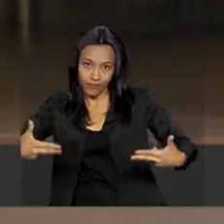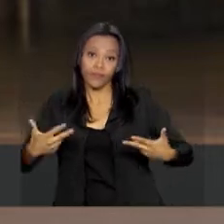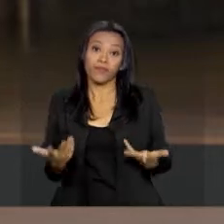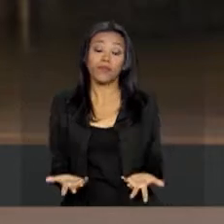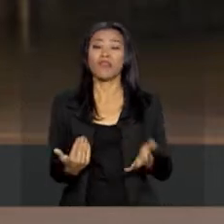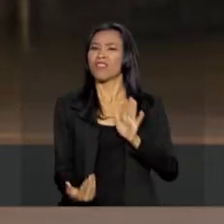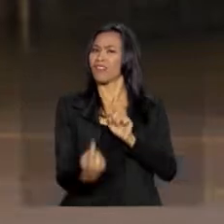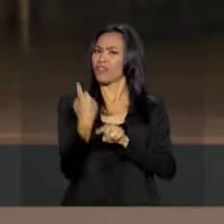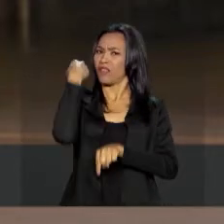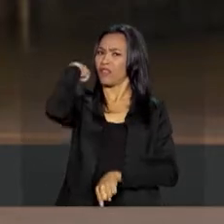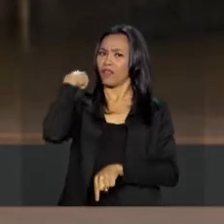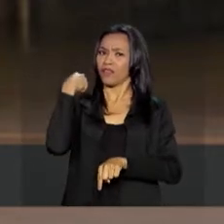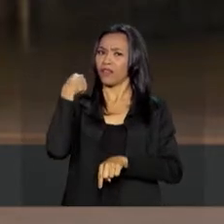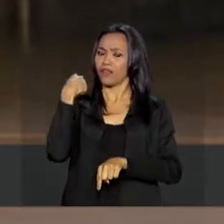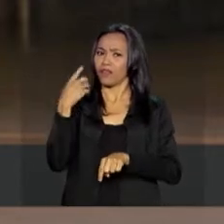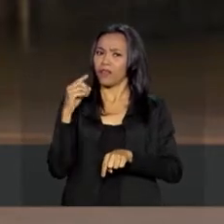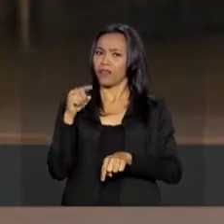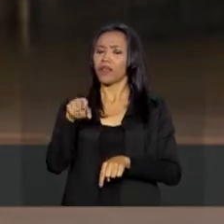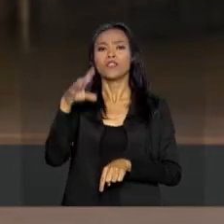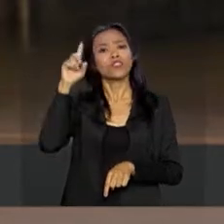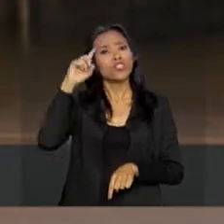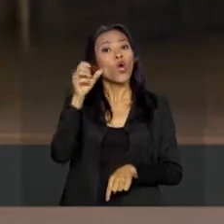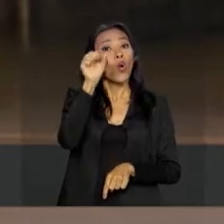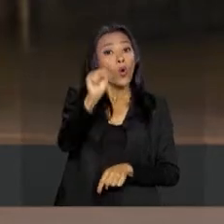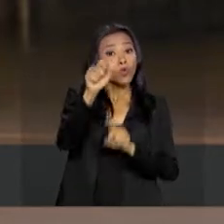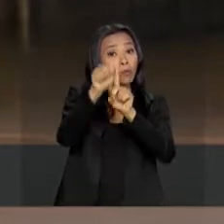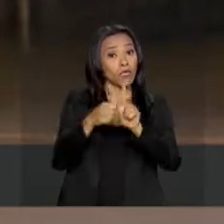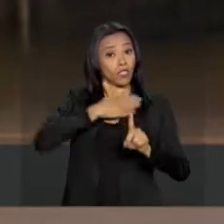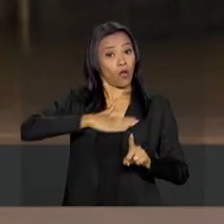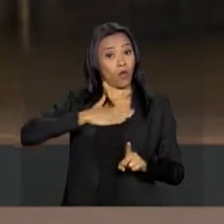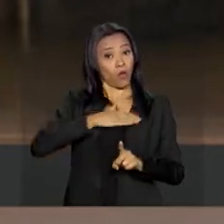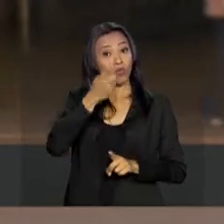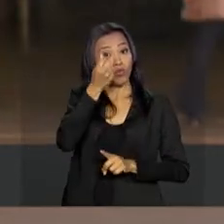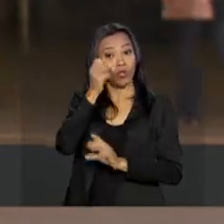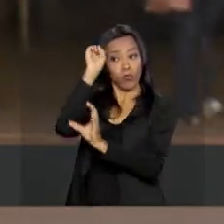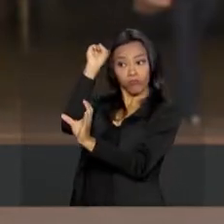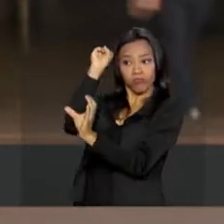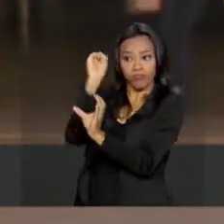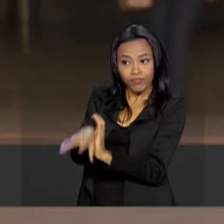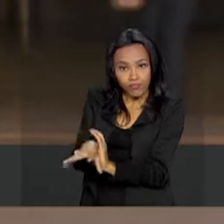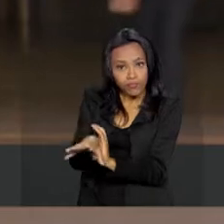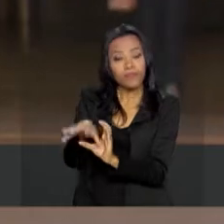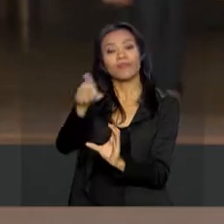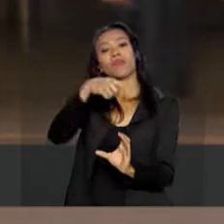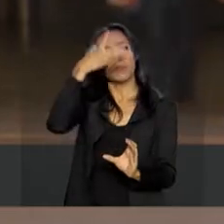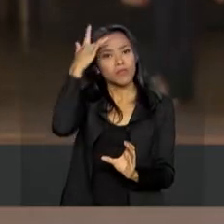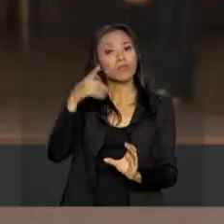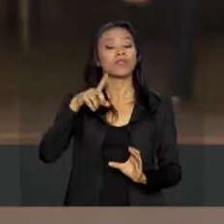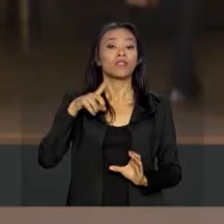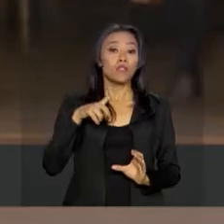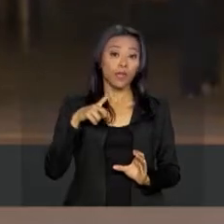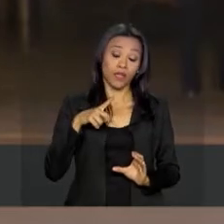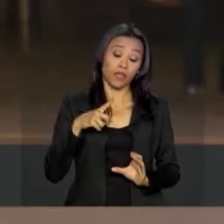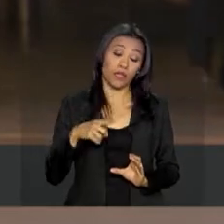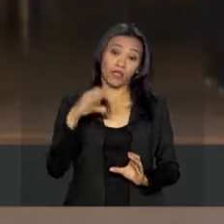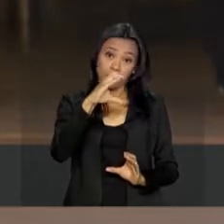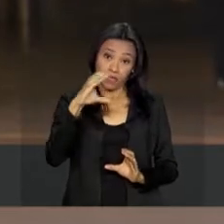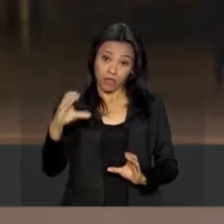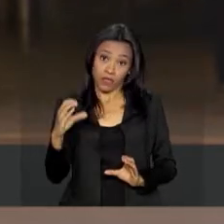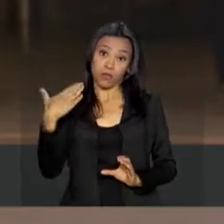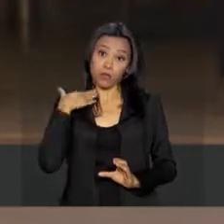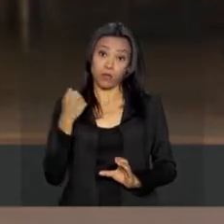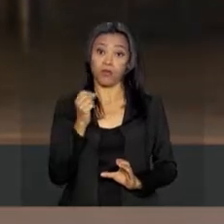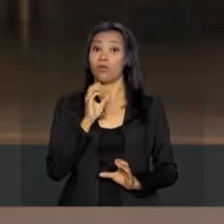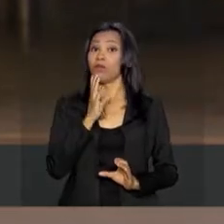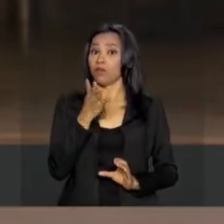dia 8 de agosto o valor passou a ser depositado para os cotistas que têm contas correntes no banco